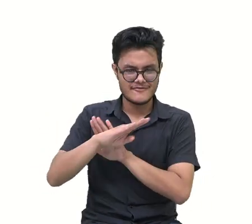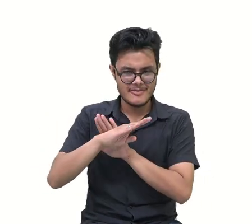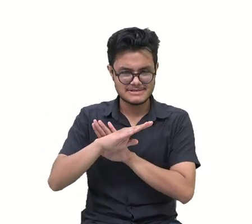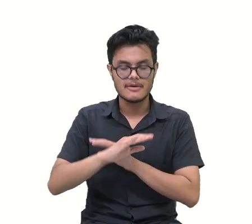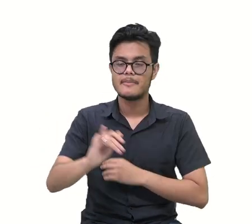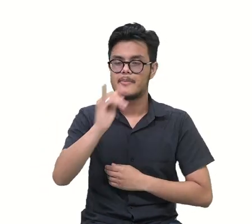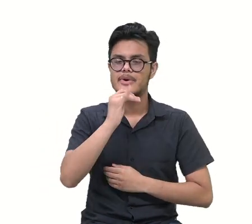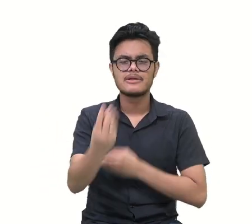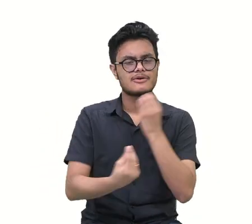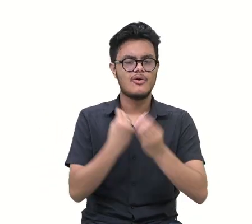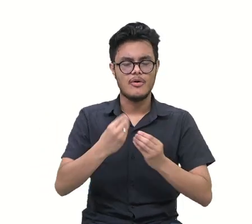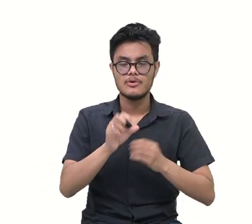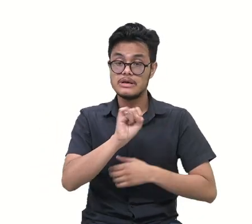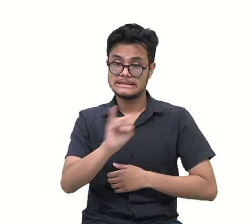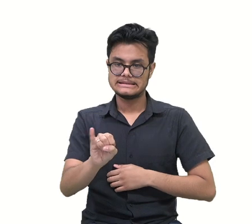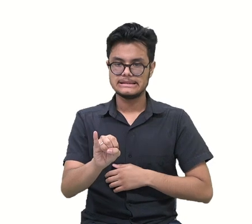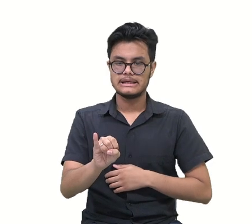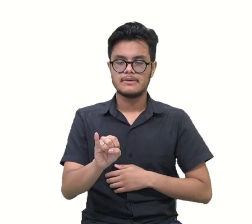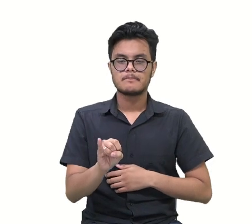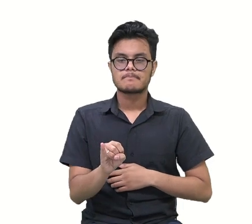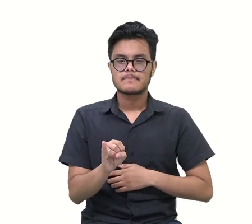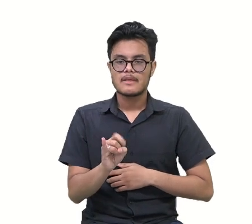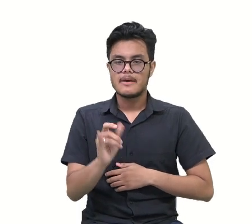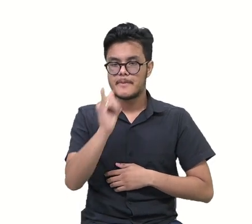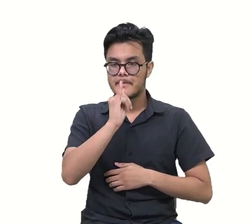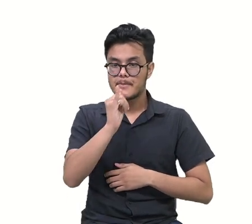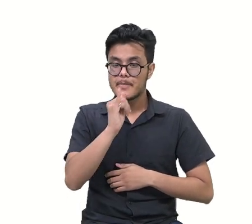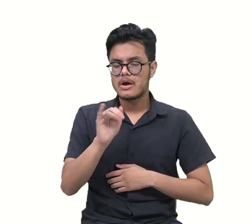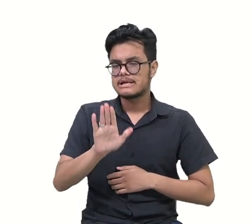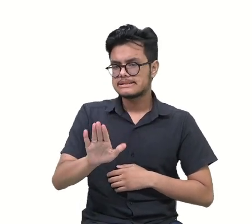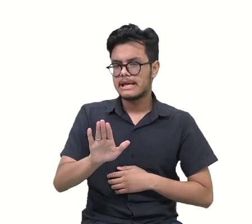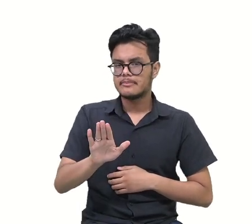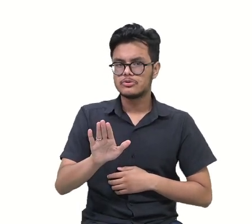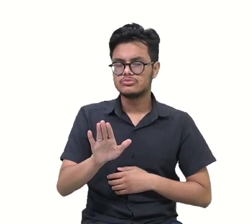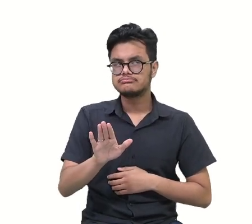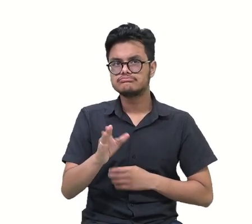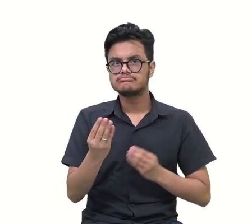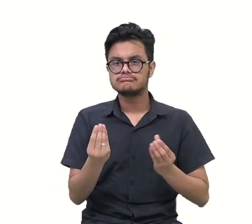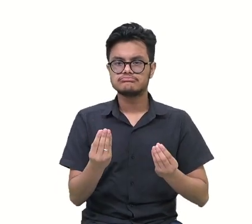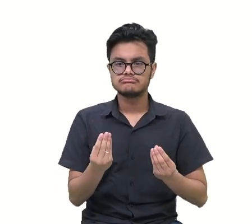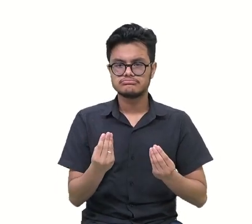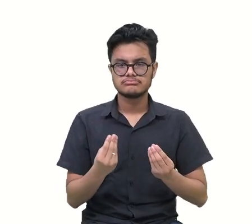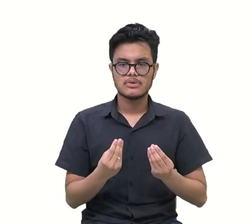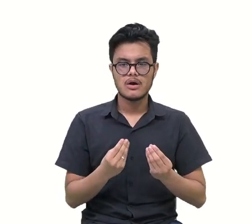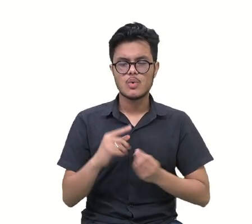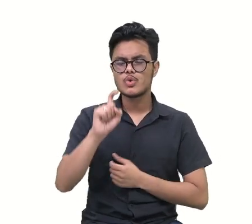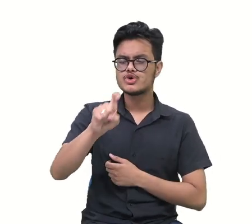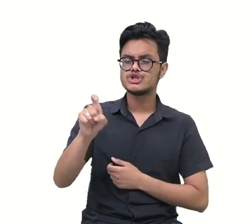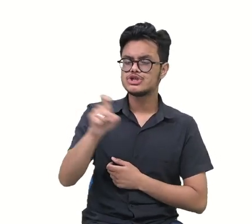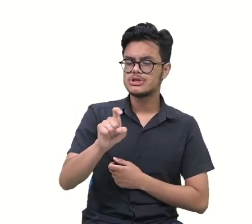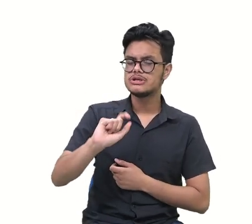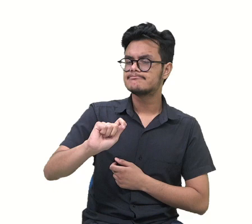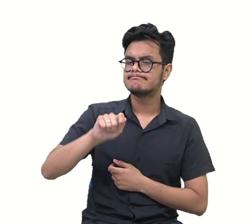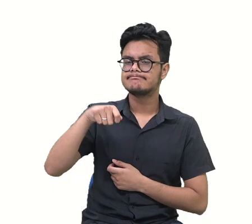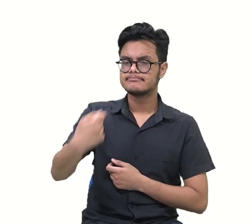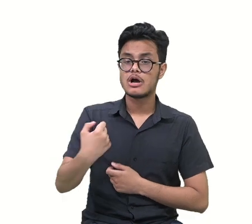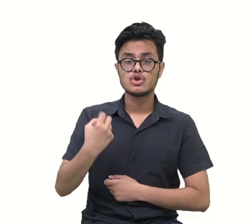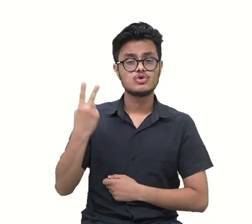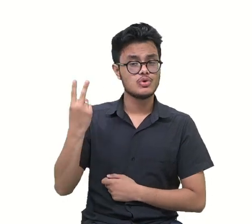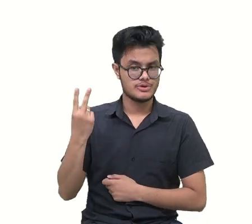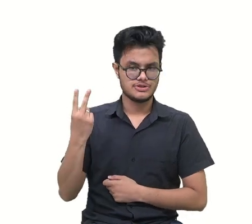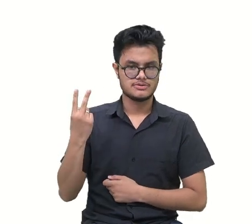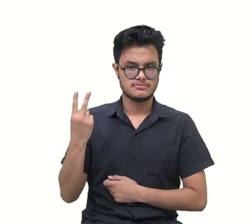professor? Vamos supor que a gente atribua a esse x o valor